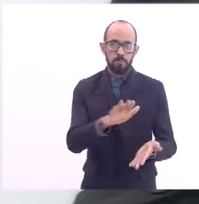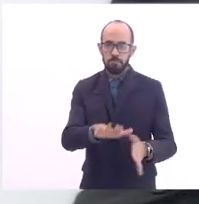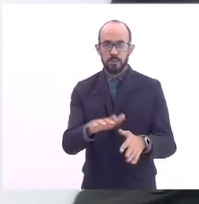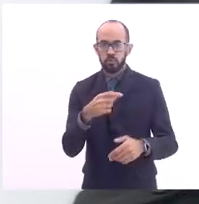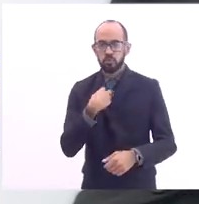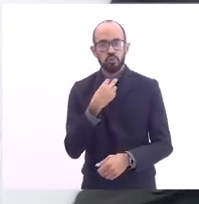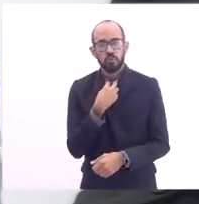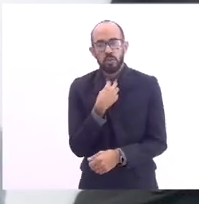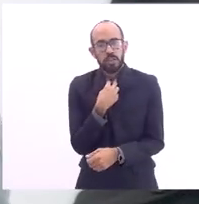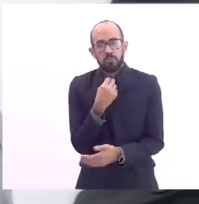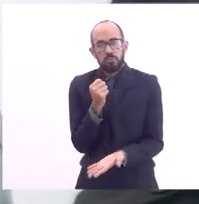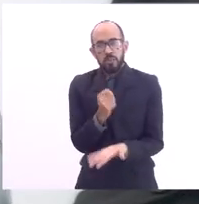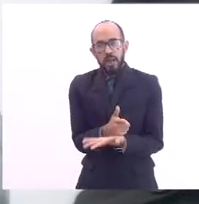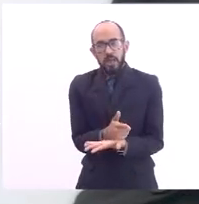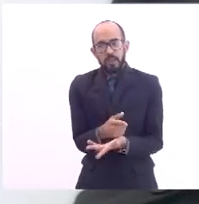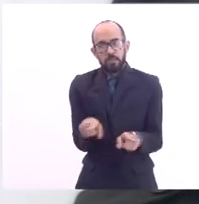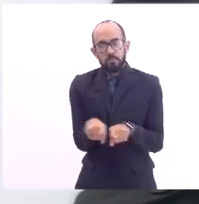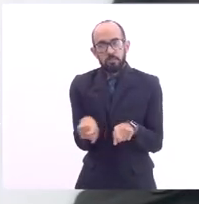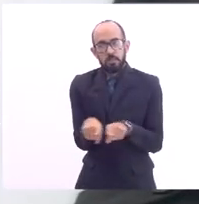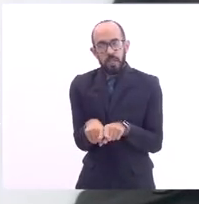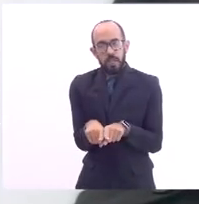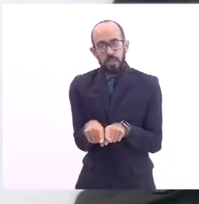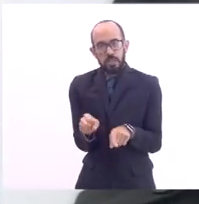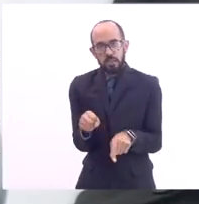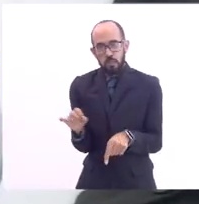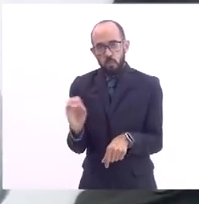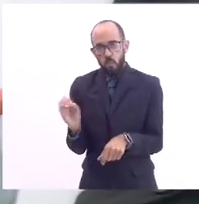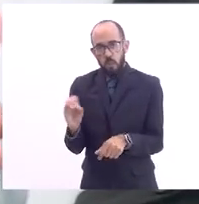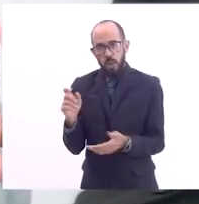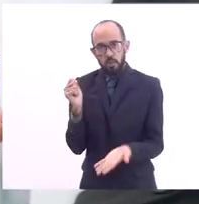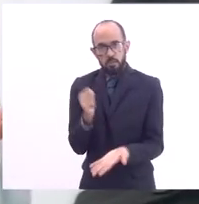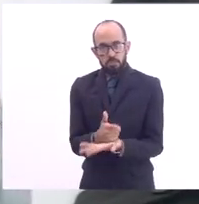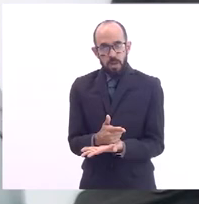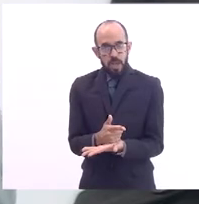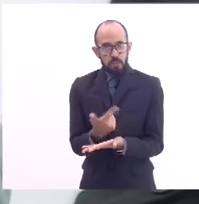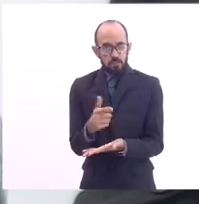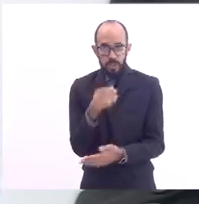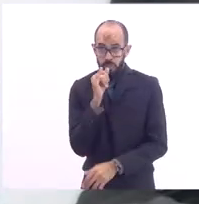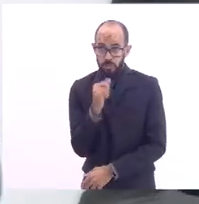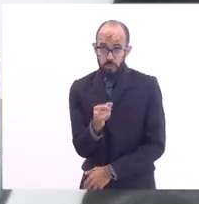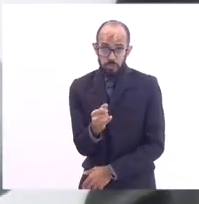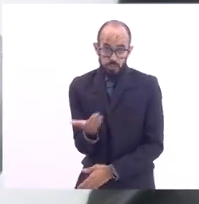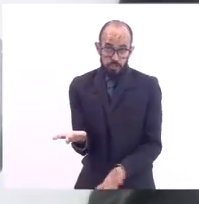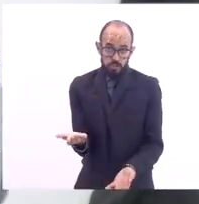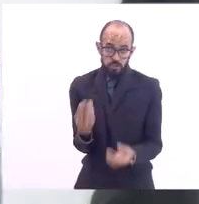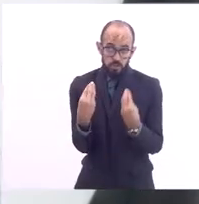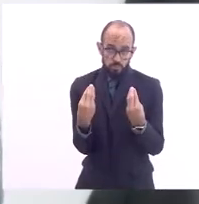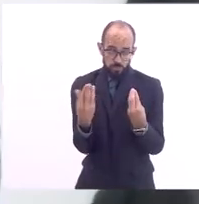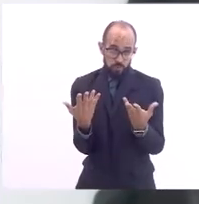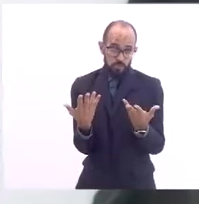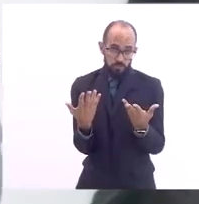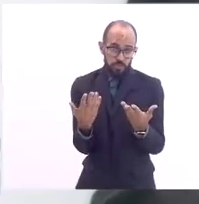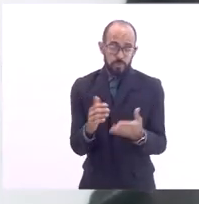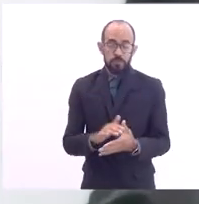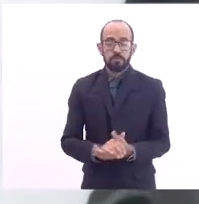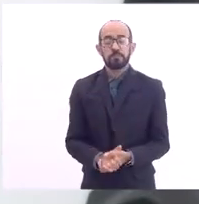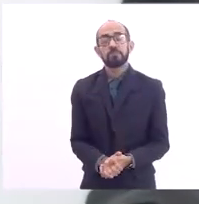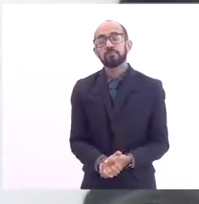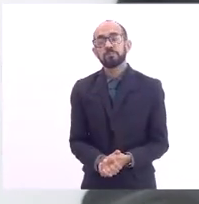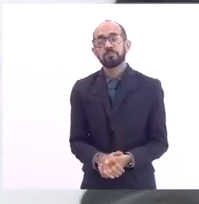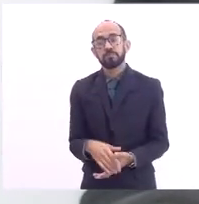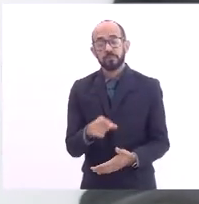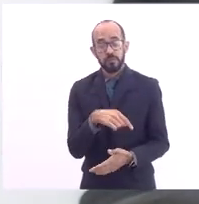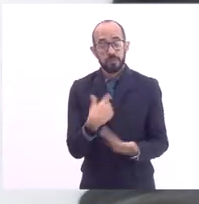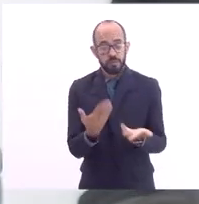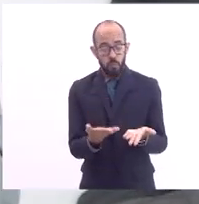no nosso contrato, então quem é que paga? Se ninguém paga, não tem energia. Aí eles reclamam, não tem energia, ele não quer dar energia, esse tipo de coisa. Esse